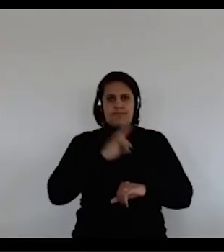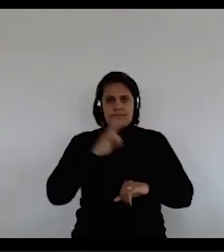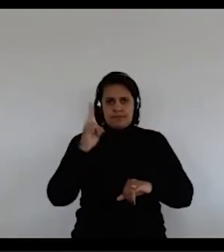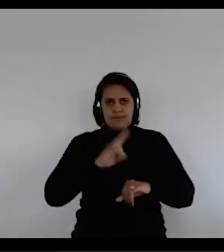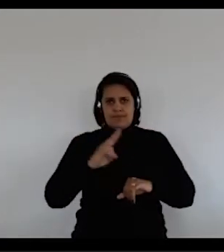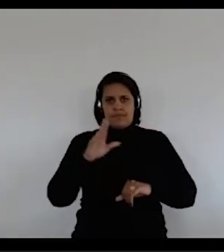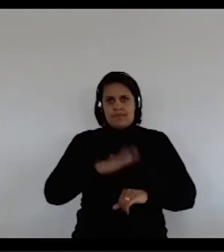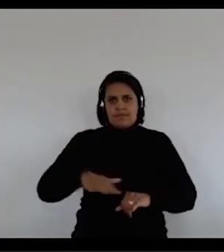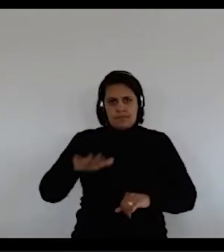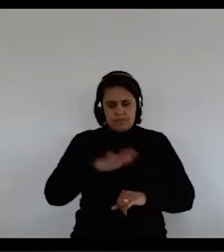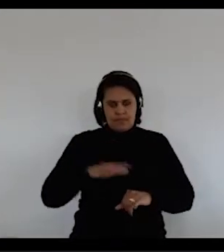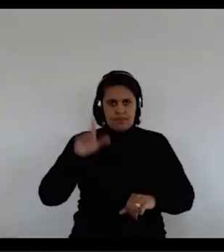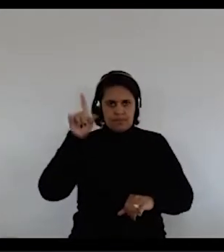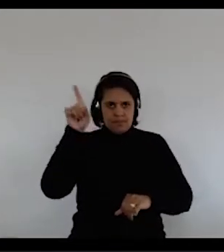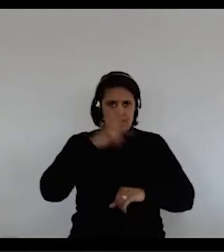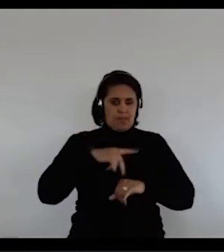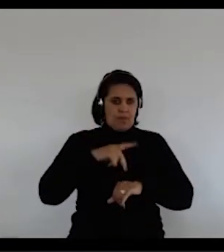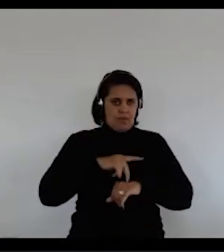que